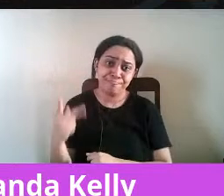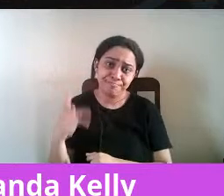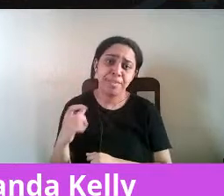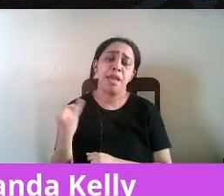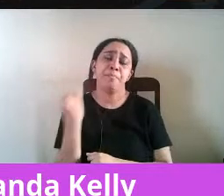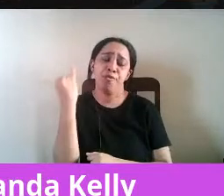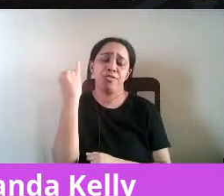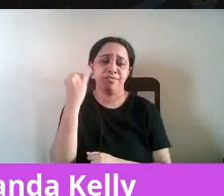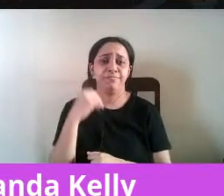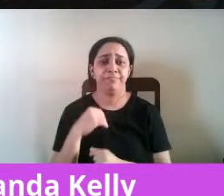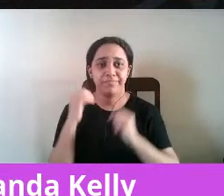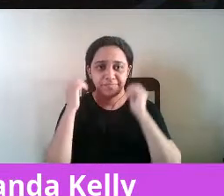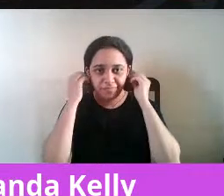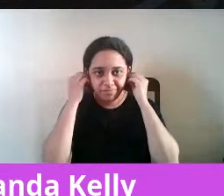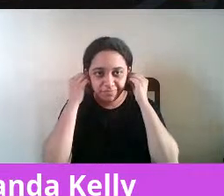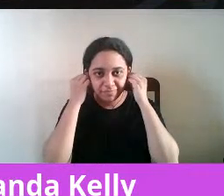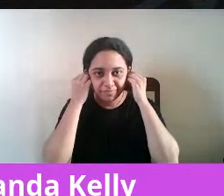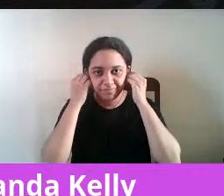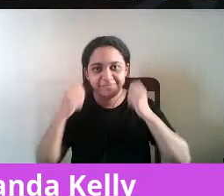importante.